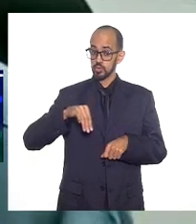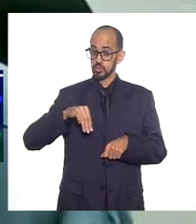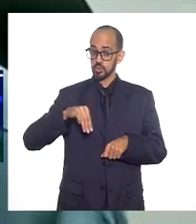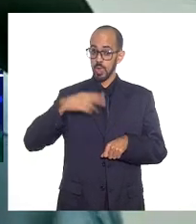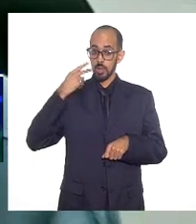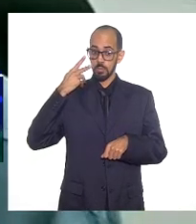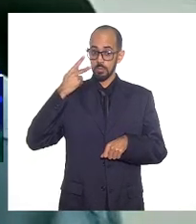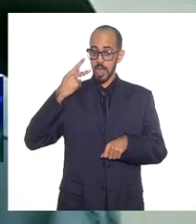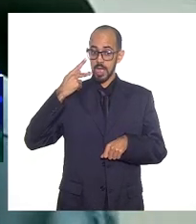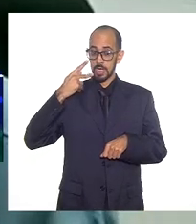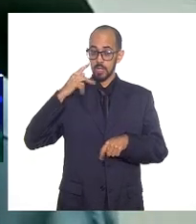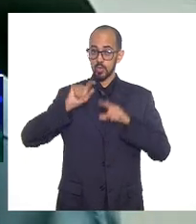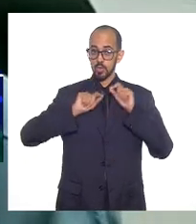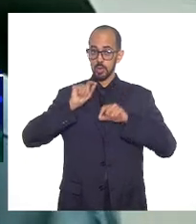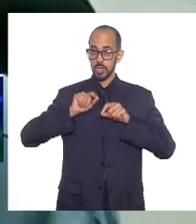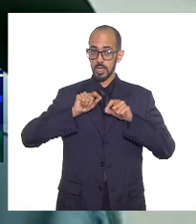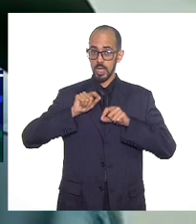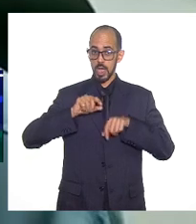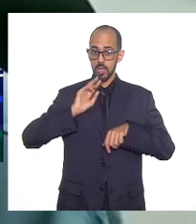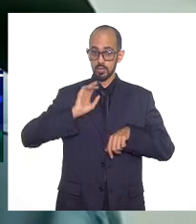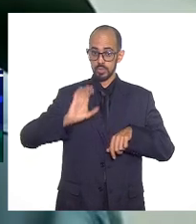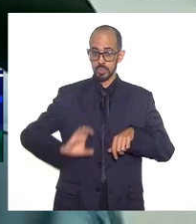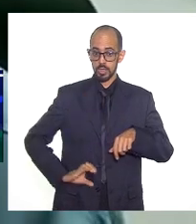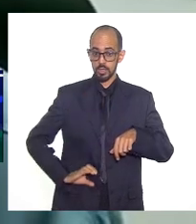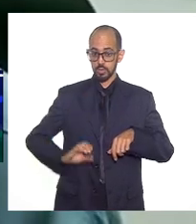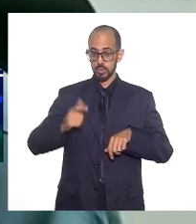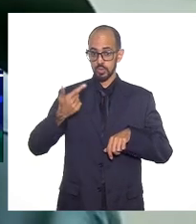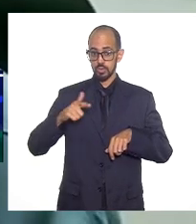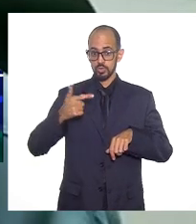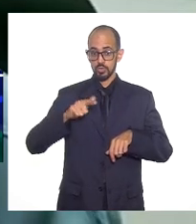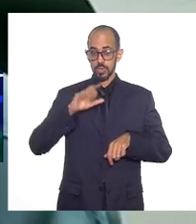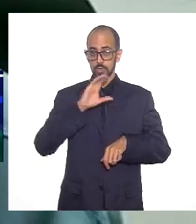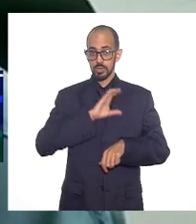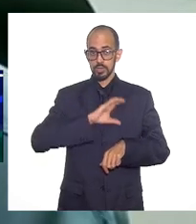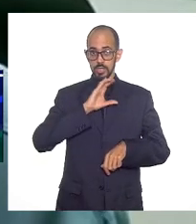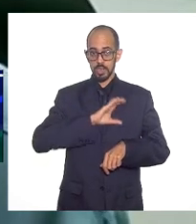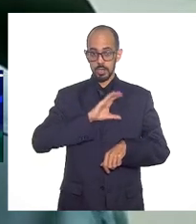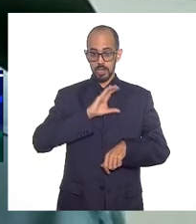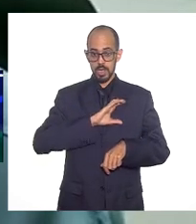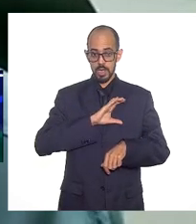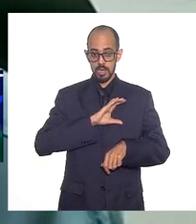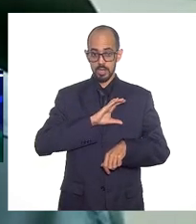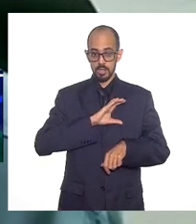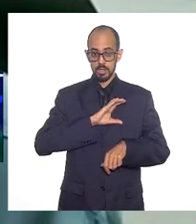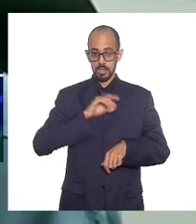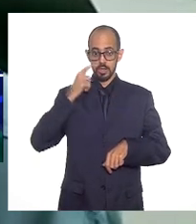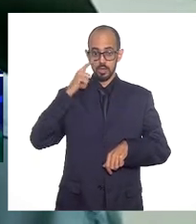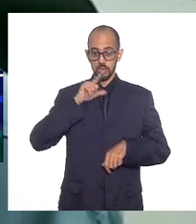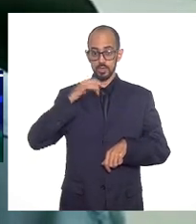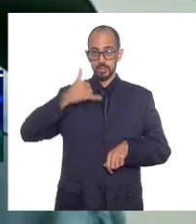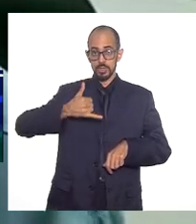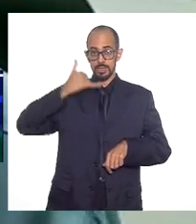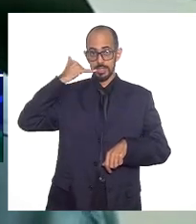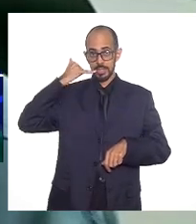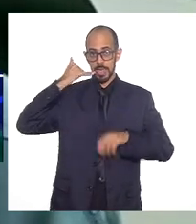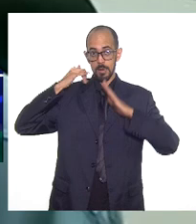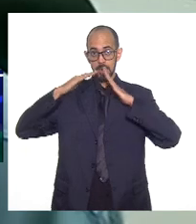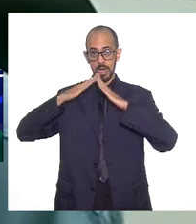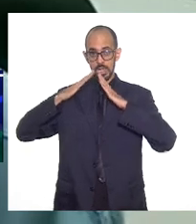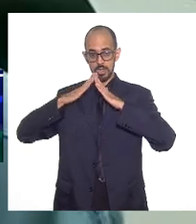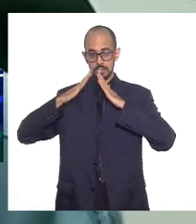o cidadão que tivesse sem a carteira de habilitação pudesse telefonar para